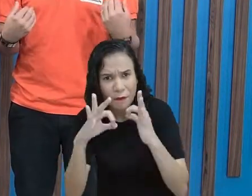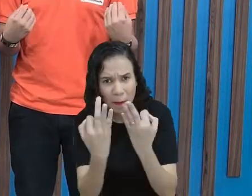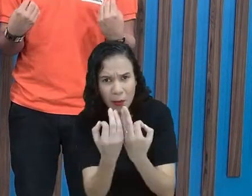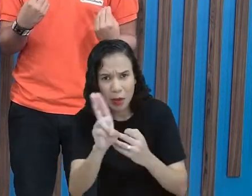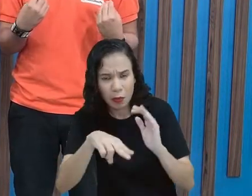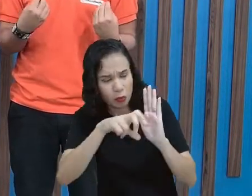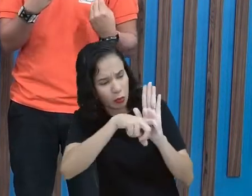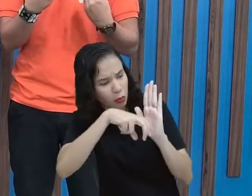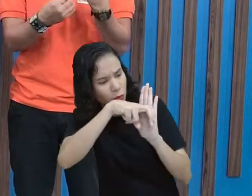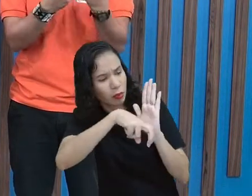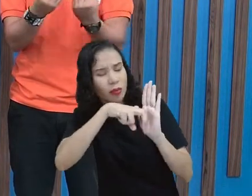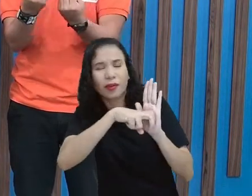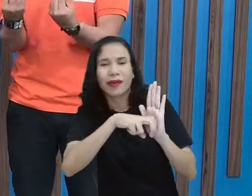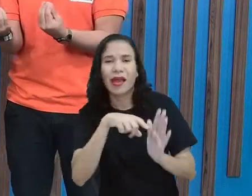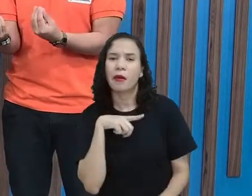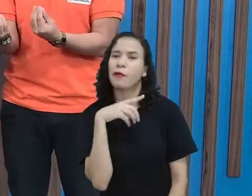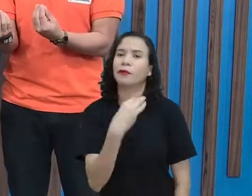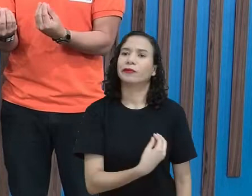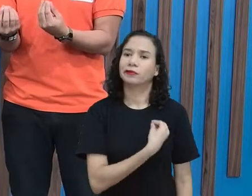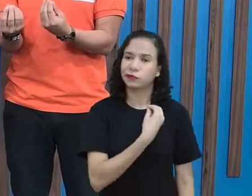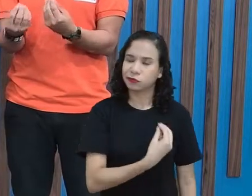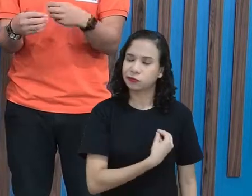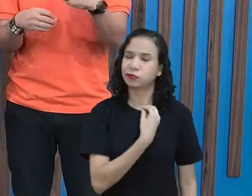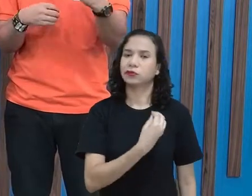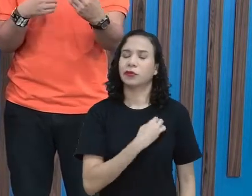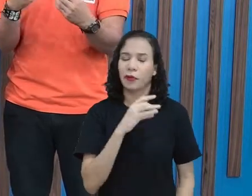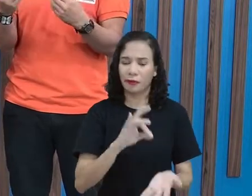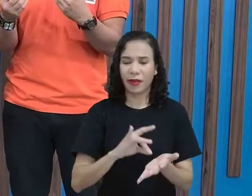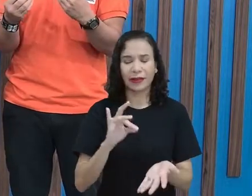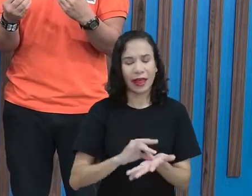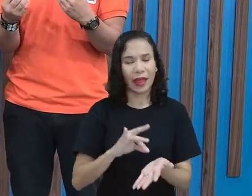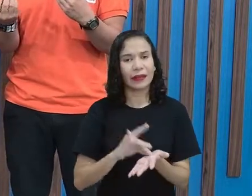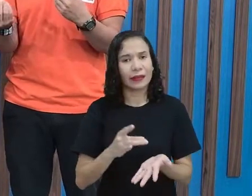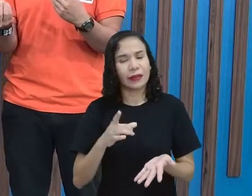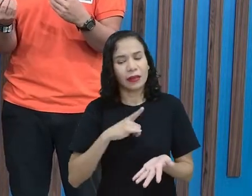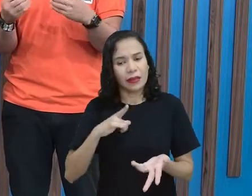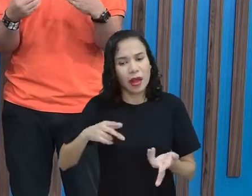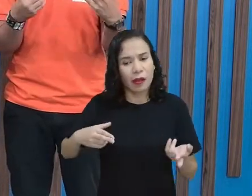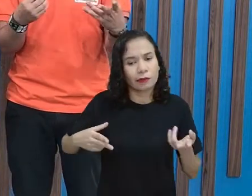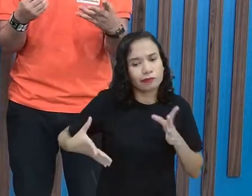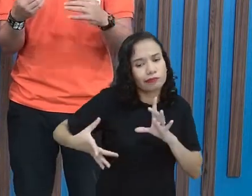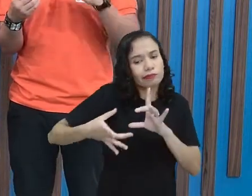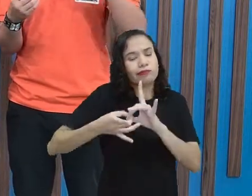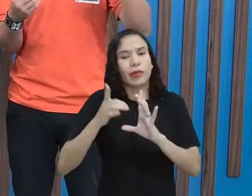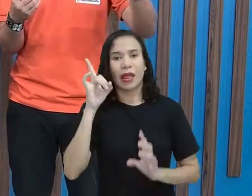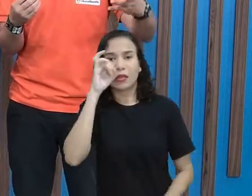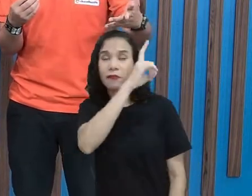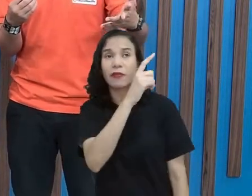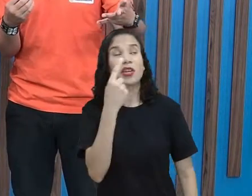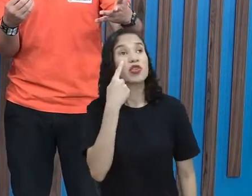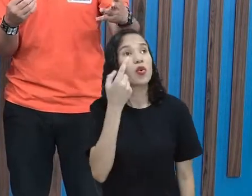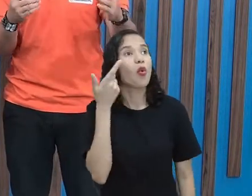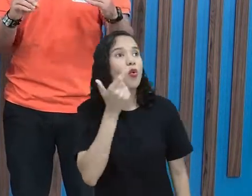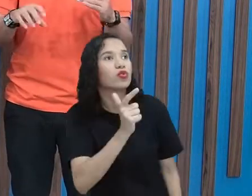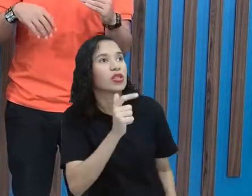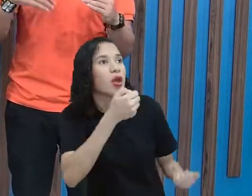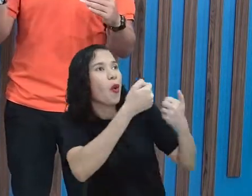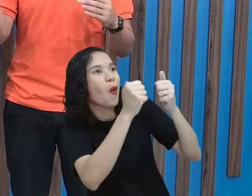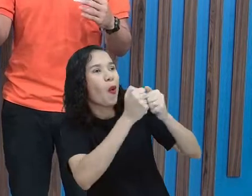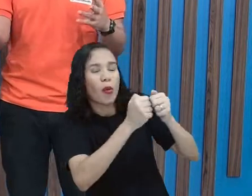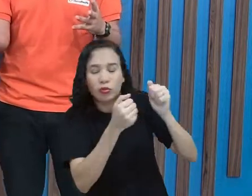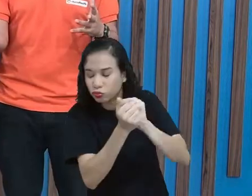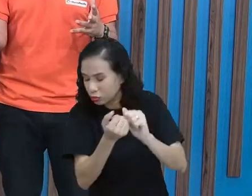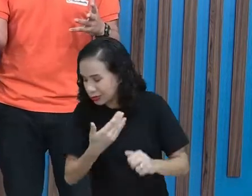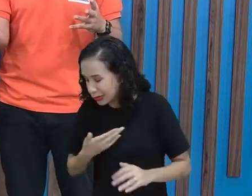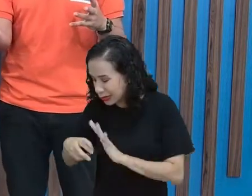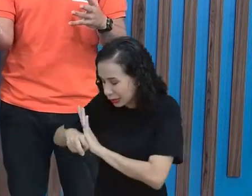gente, na própria família da gente, a gente vivencia, né, uma história que está relacionada a essa dificuldade, né? De pegar um ônibus com parente, de ter que sair